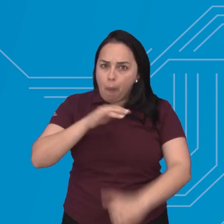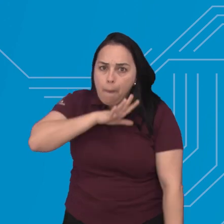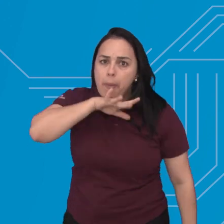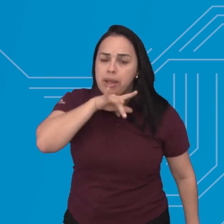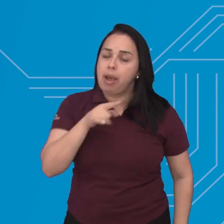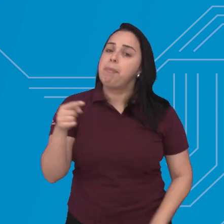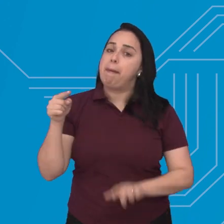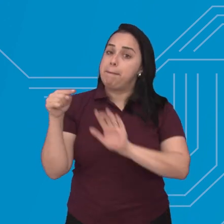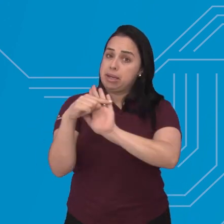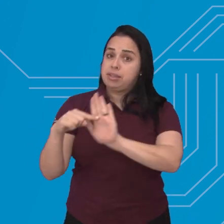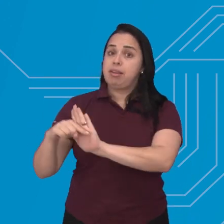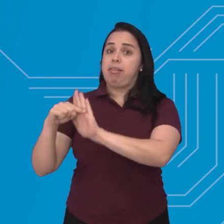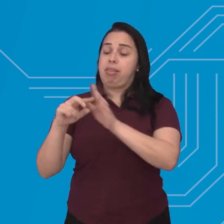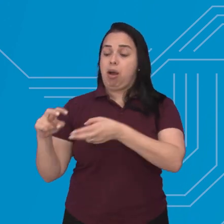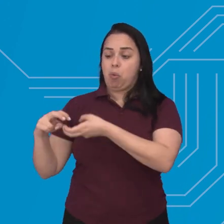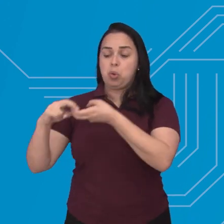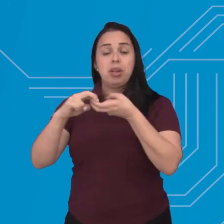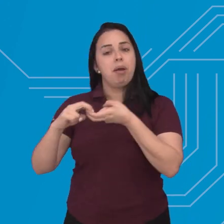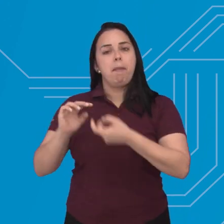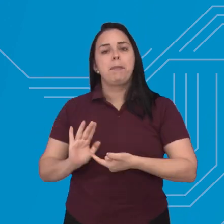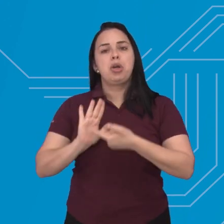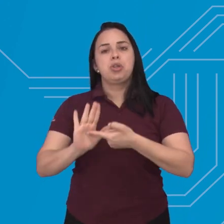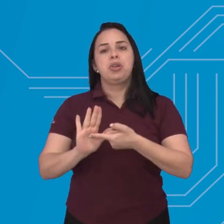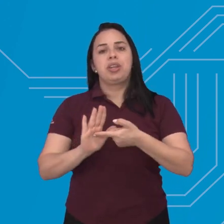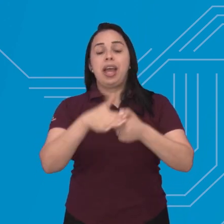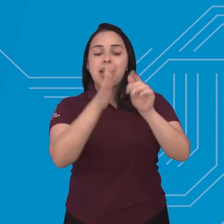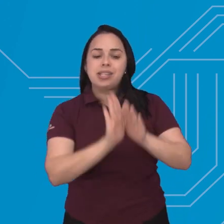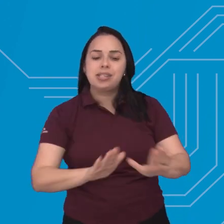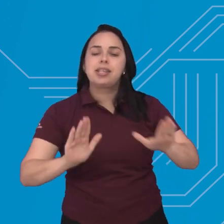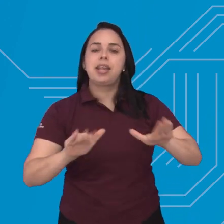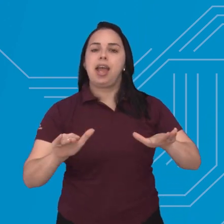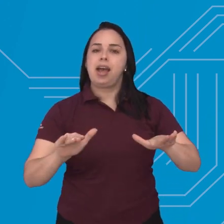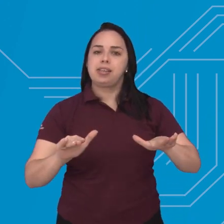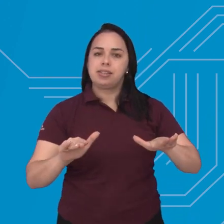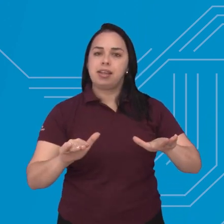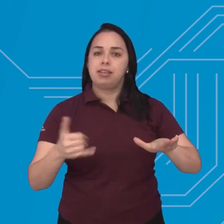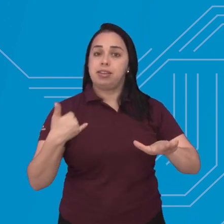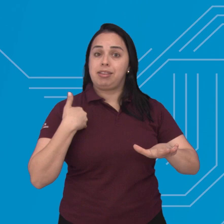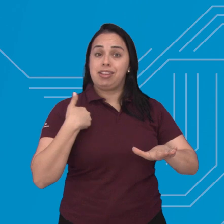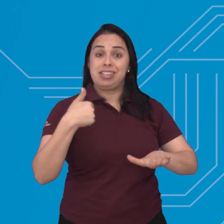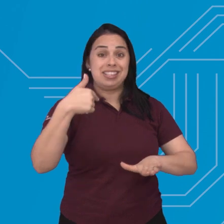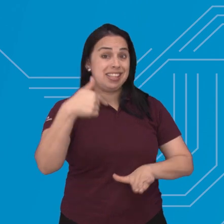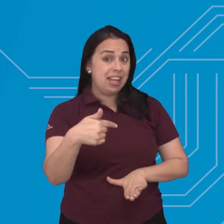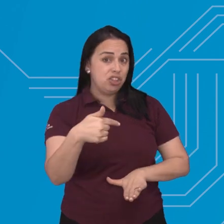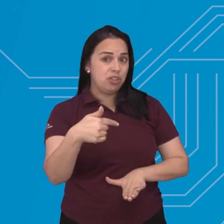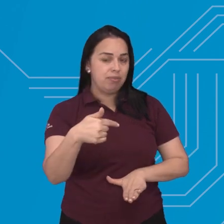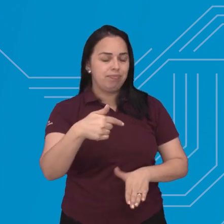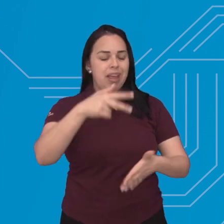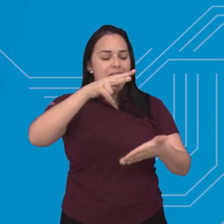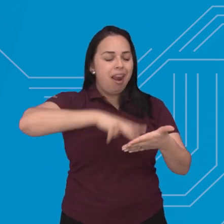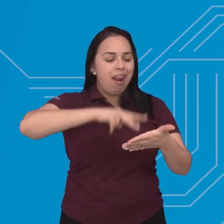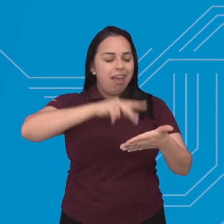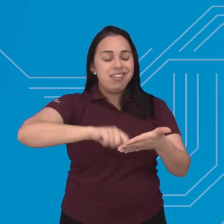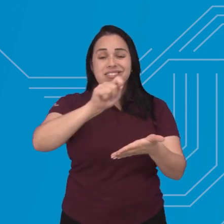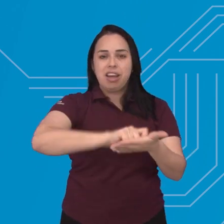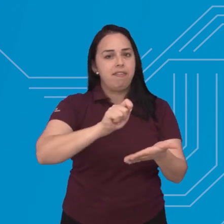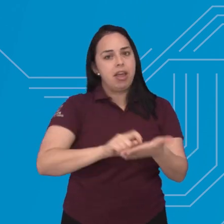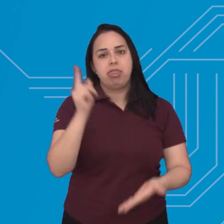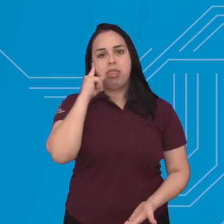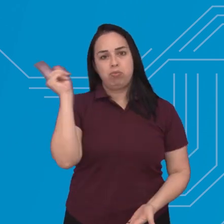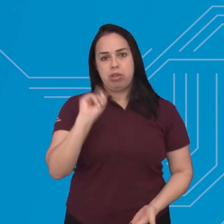preocupante, uma pesquisa da Unicef revelou que a taxa de analfabetismo de crianças de 7 anos dobrou